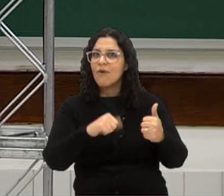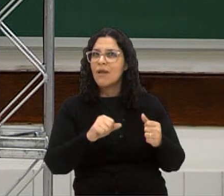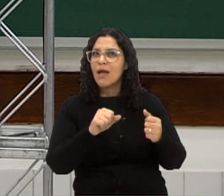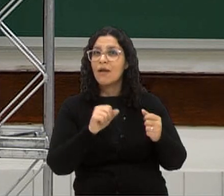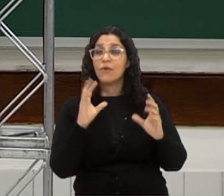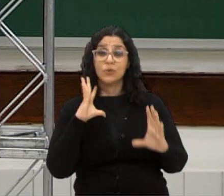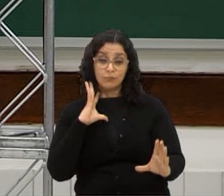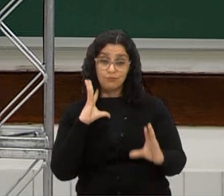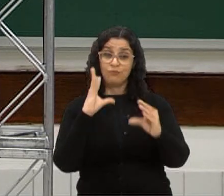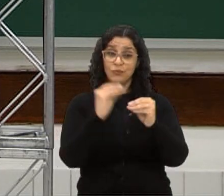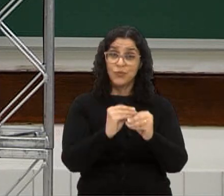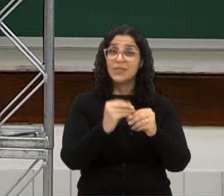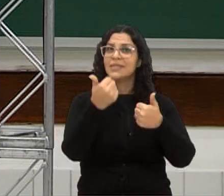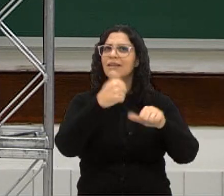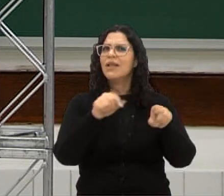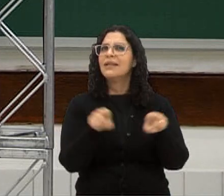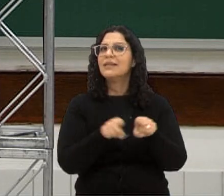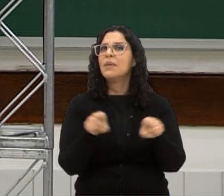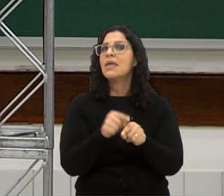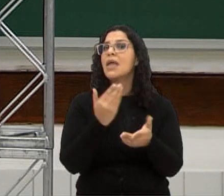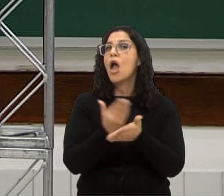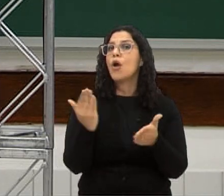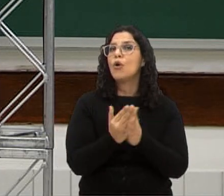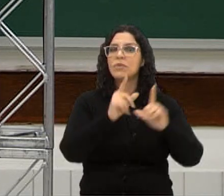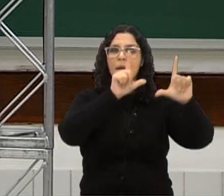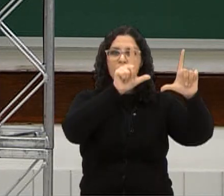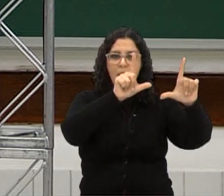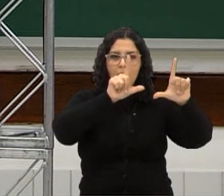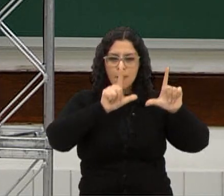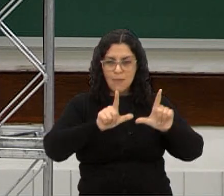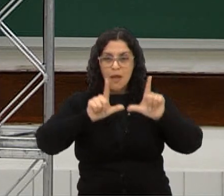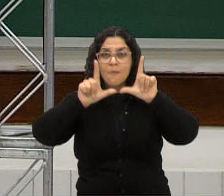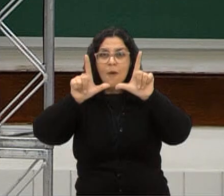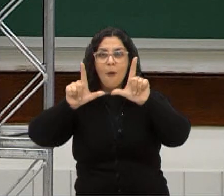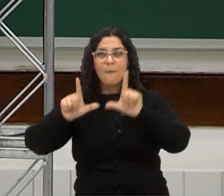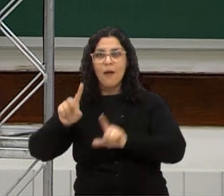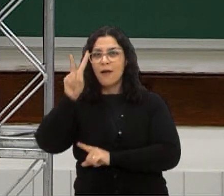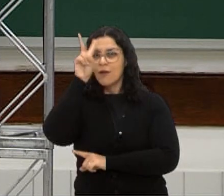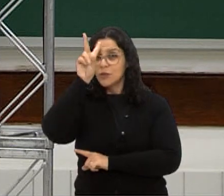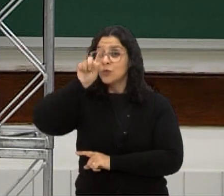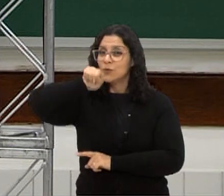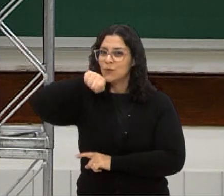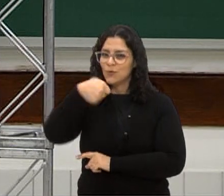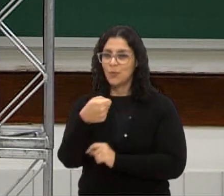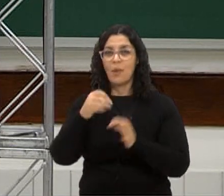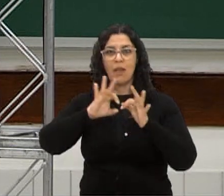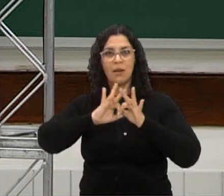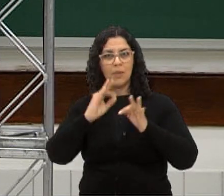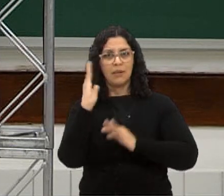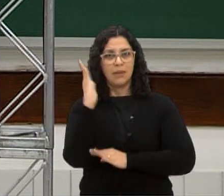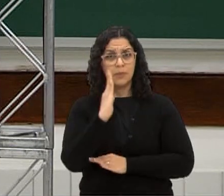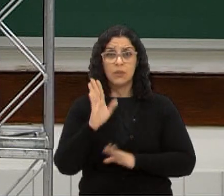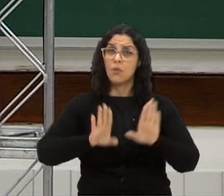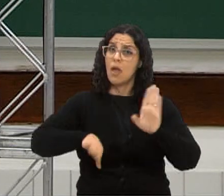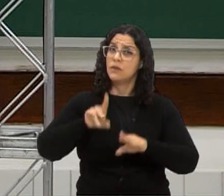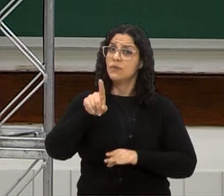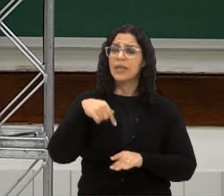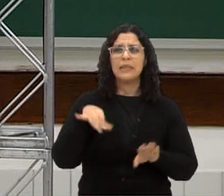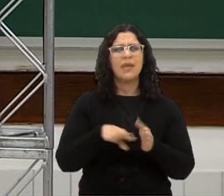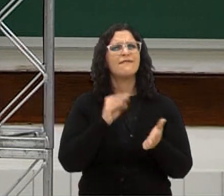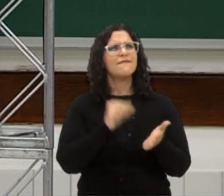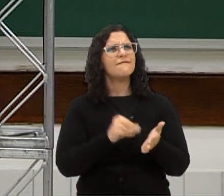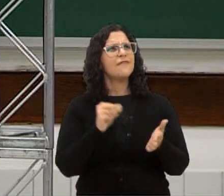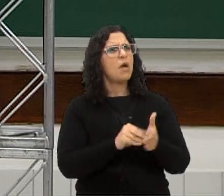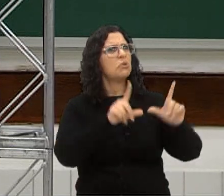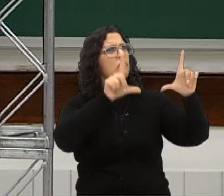vamos revisar e analisar algumas imagens históricas sobre a independência brasileira. Talvez você tenha sentido